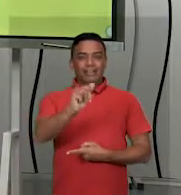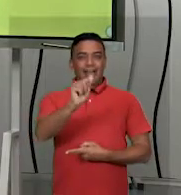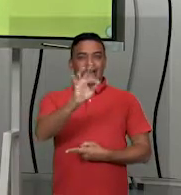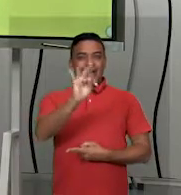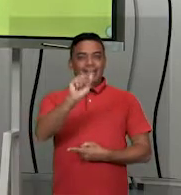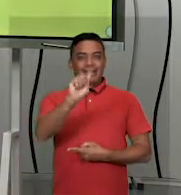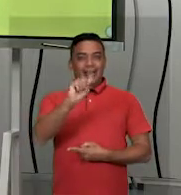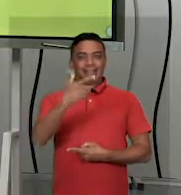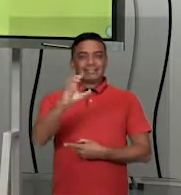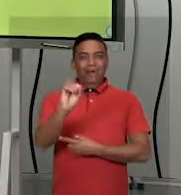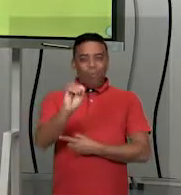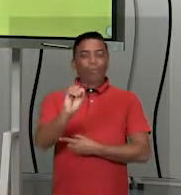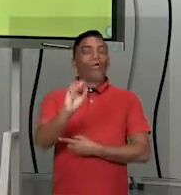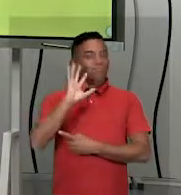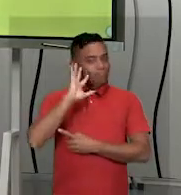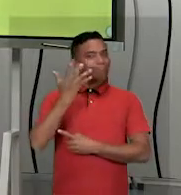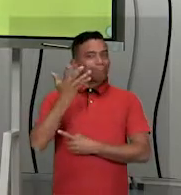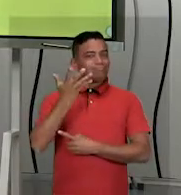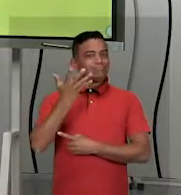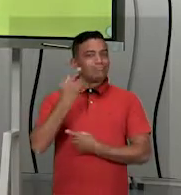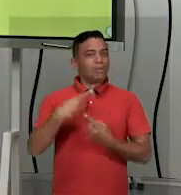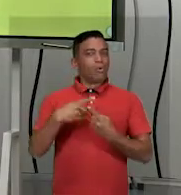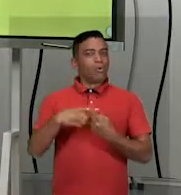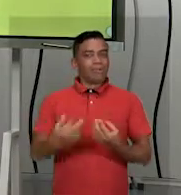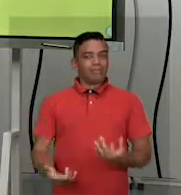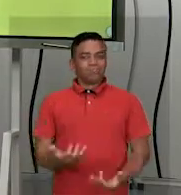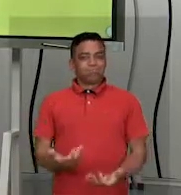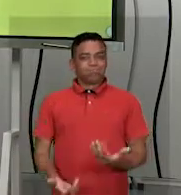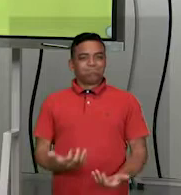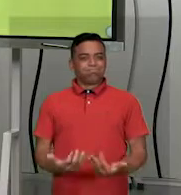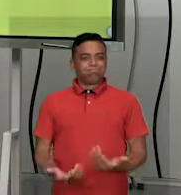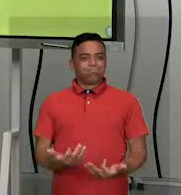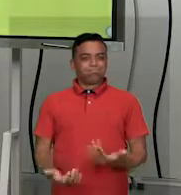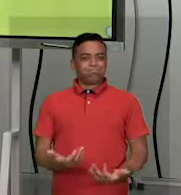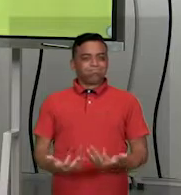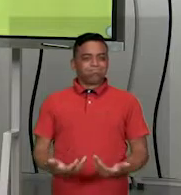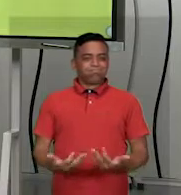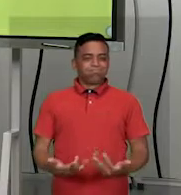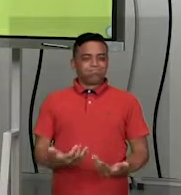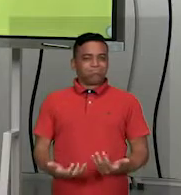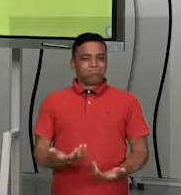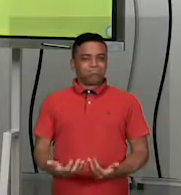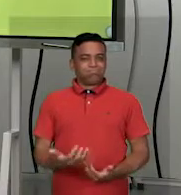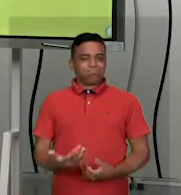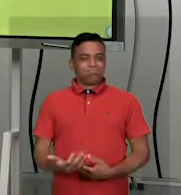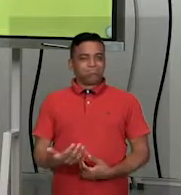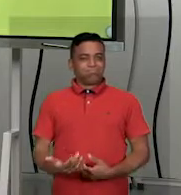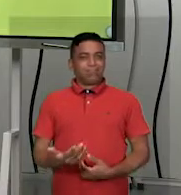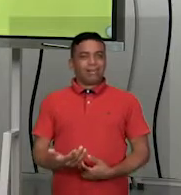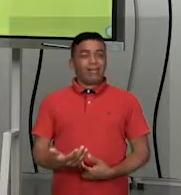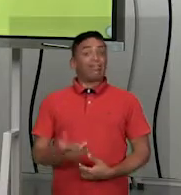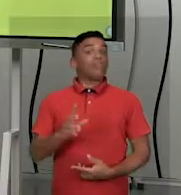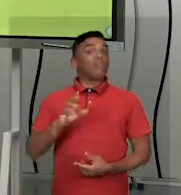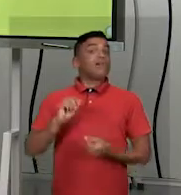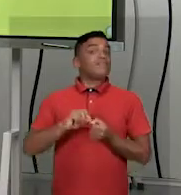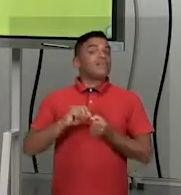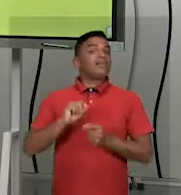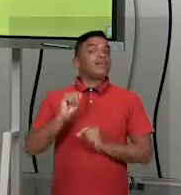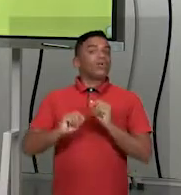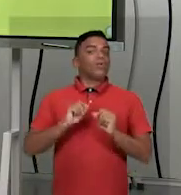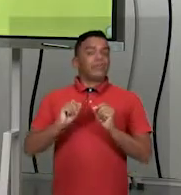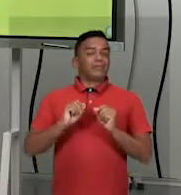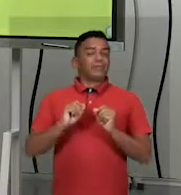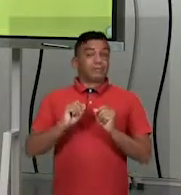processo de aquecimento. Ok, quando isso acontece, o que nós vamos fazer? Na hora que ele